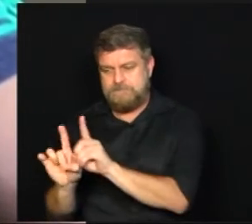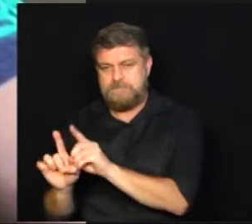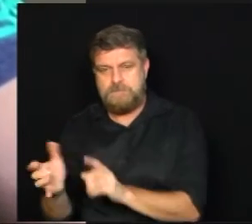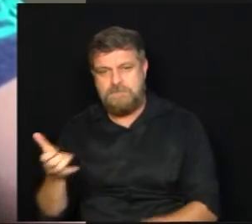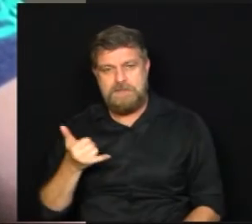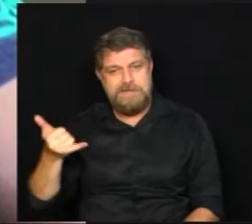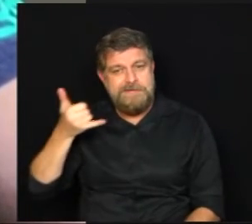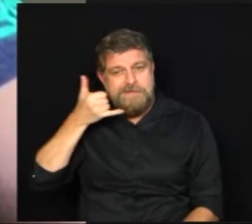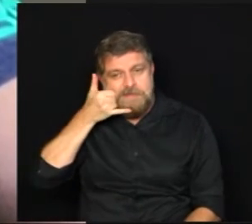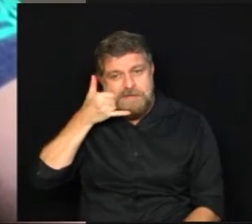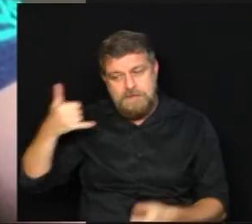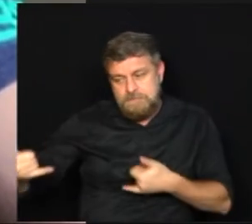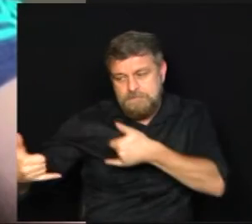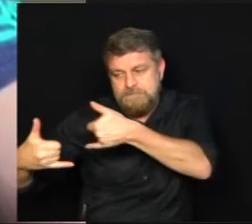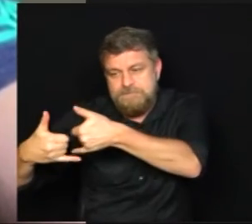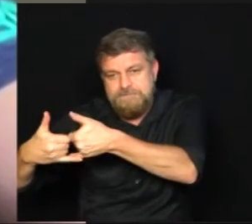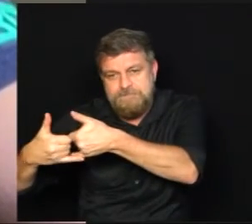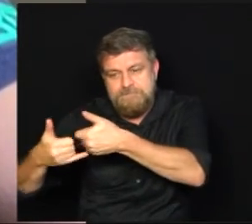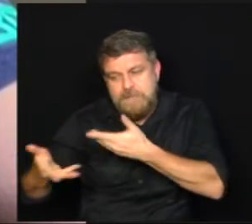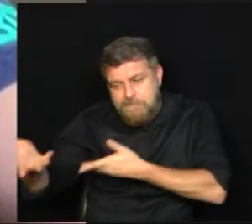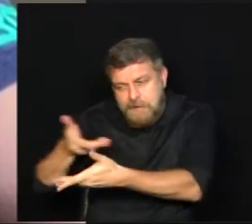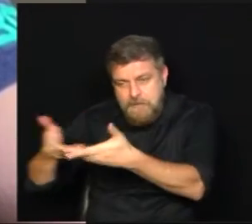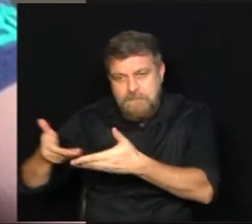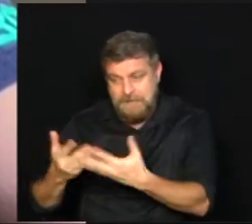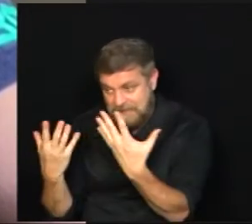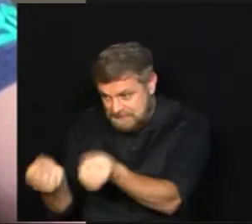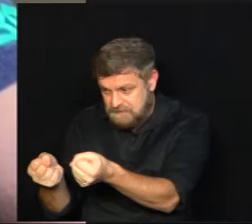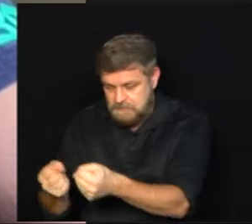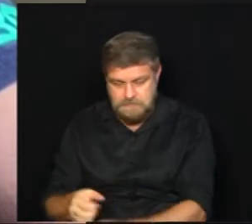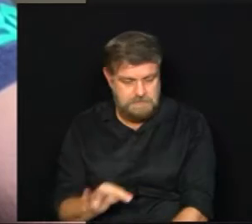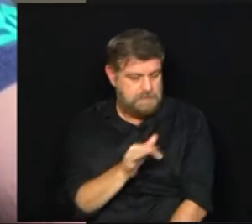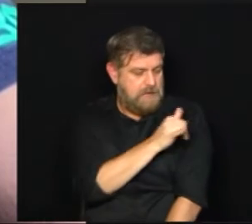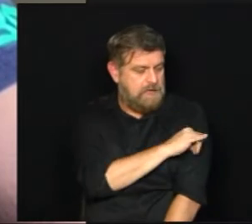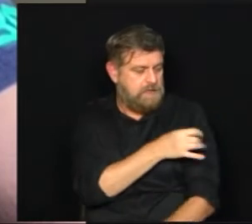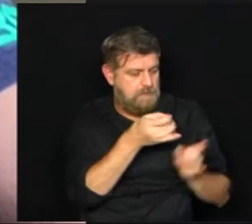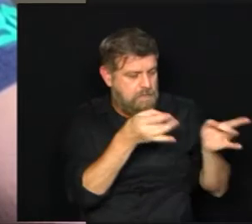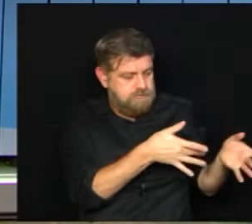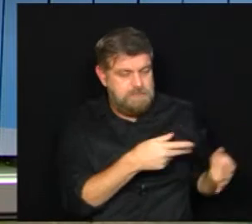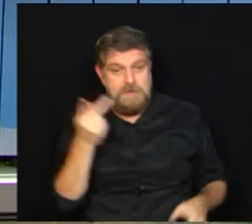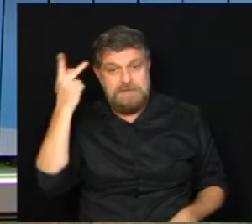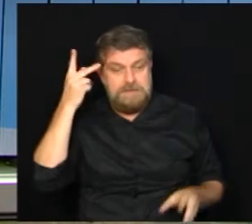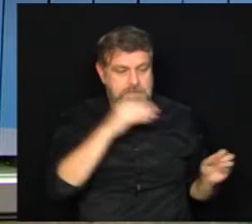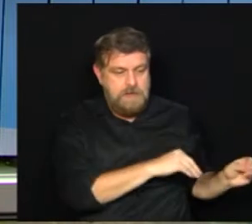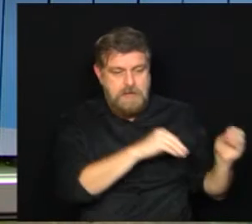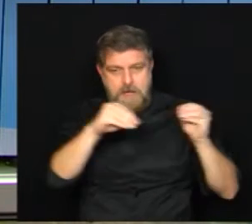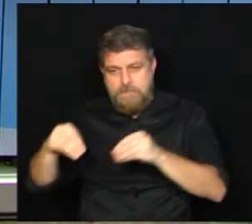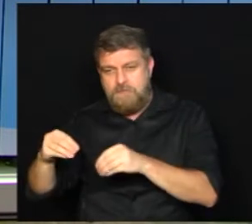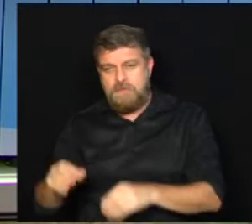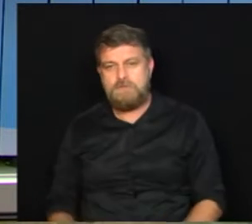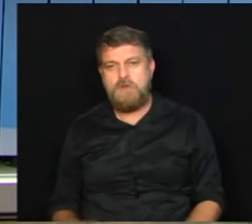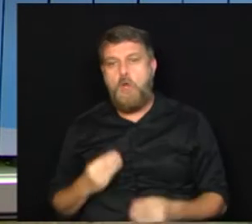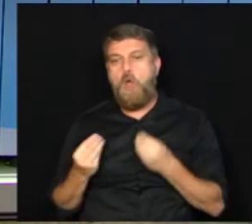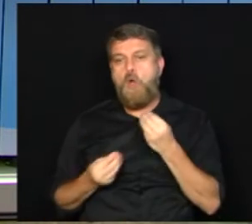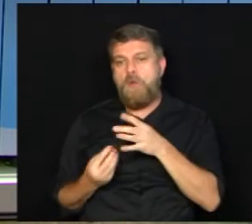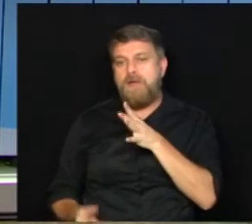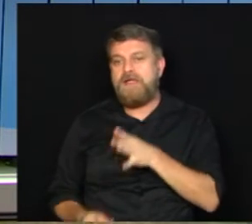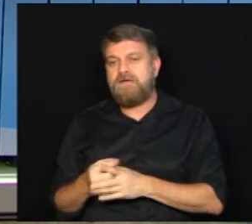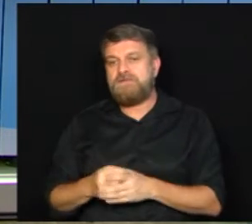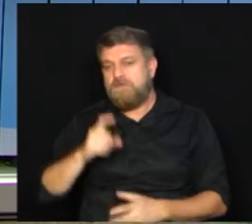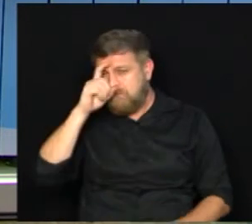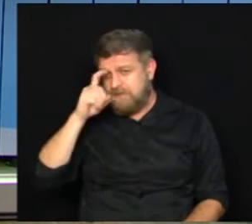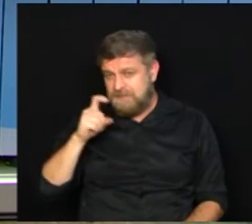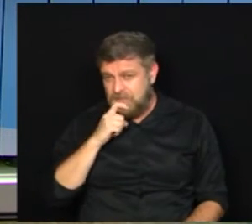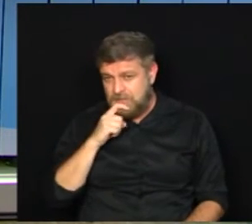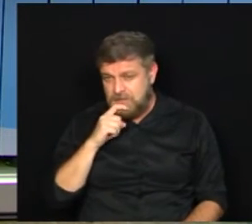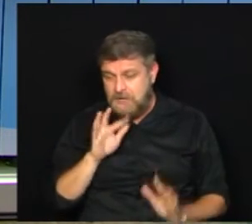liguei, conversei e aí eu vim para cá. E essa mudança para você foi tranquila? Rio de Janeiro, São Paulo, para você